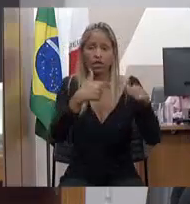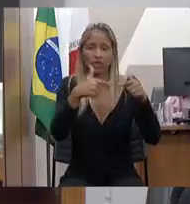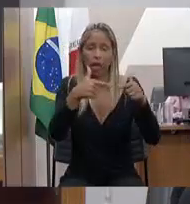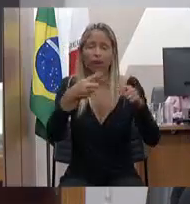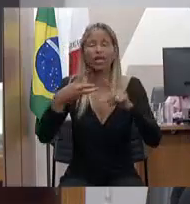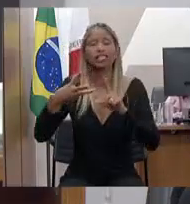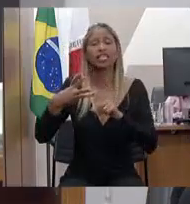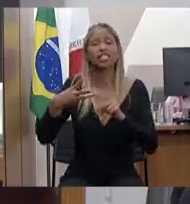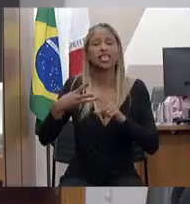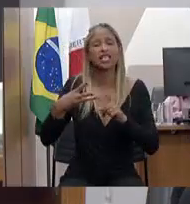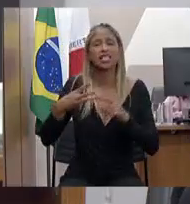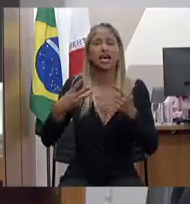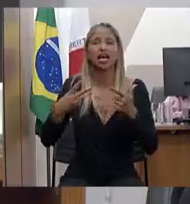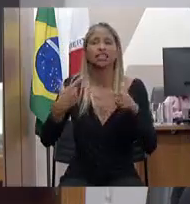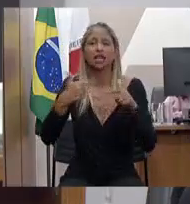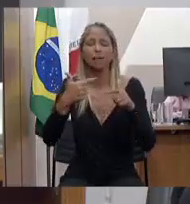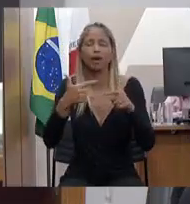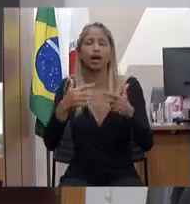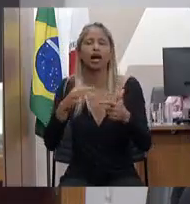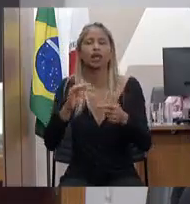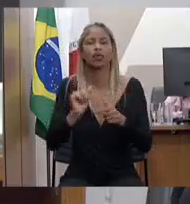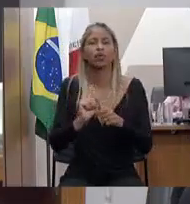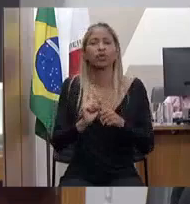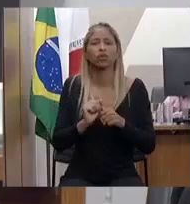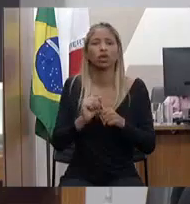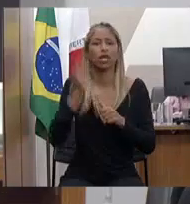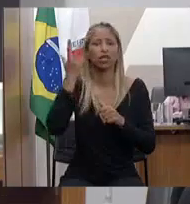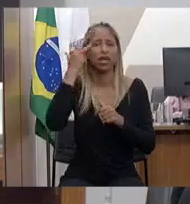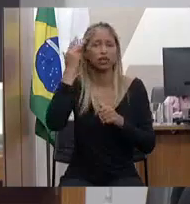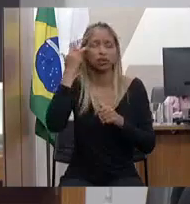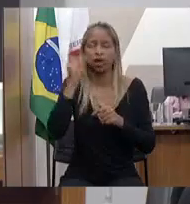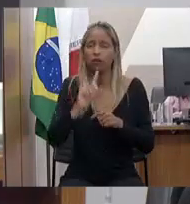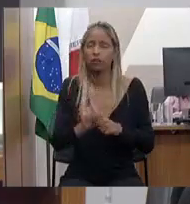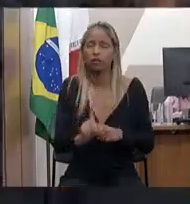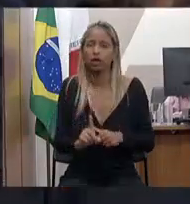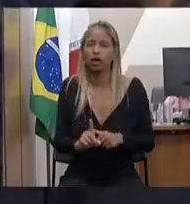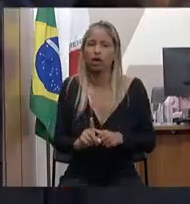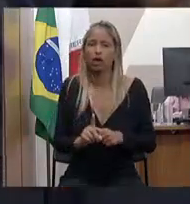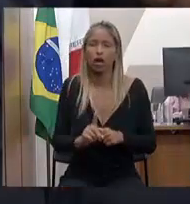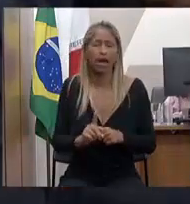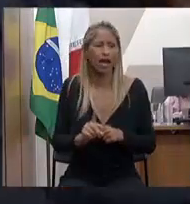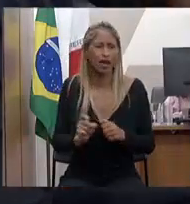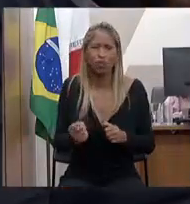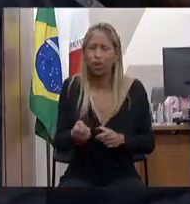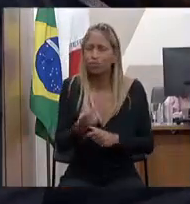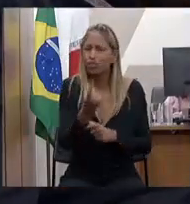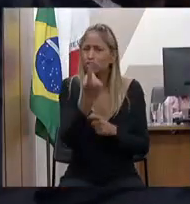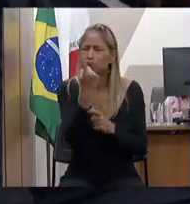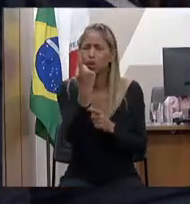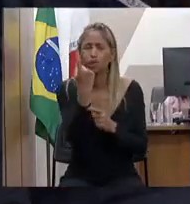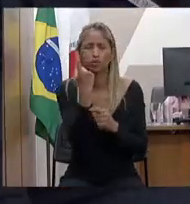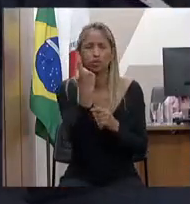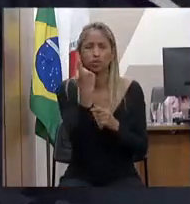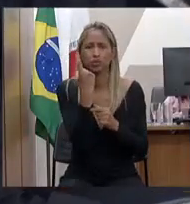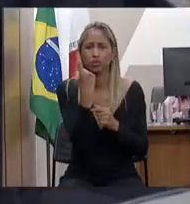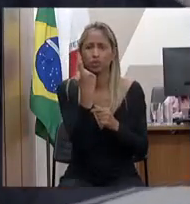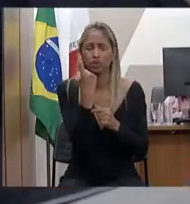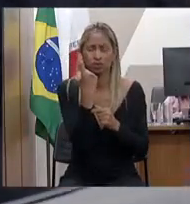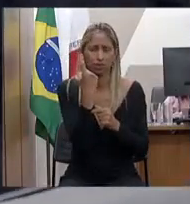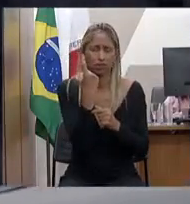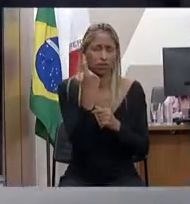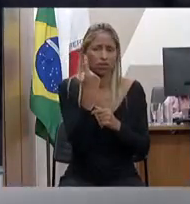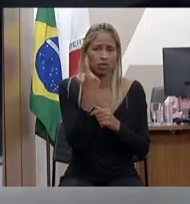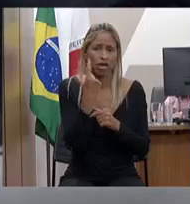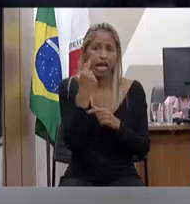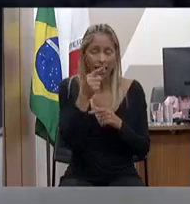terceirizado ter trabalho informal Isso natural não tem nada isso é uma aberração é mas trabalhador